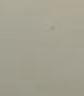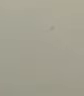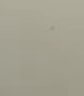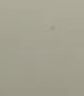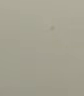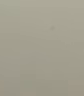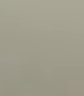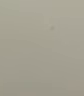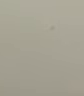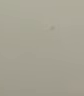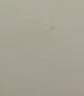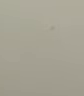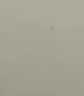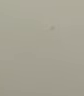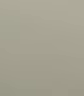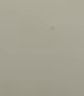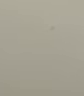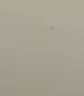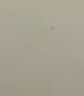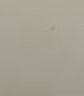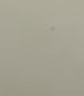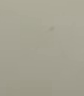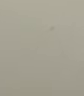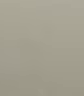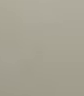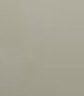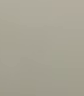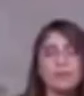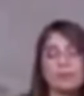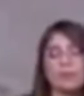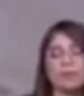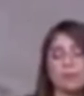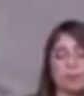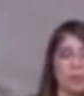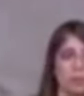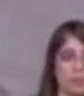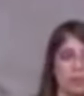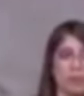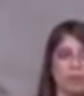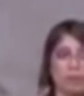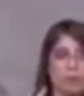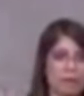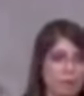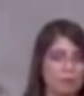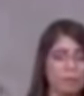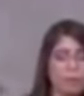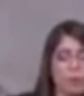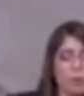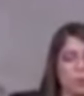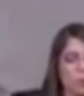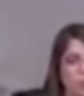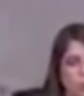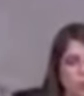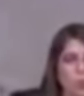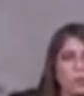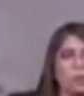o Supremo tem cumprido seus deveres constitucionais. Confira. Nos últimos anos, o Supremo Tribunal